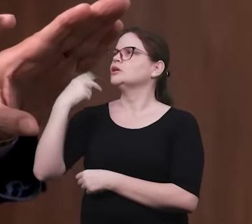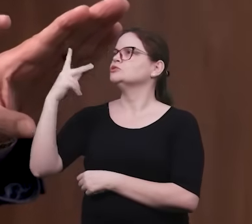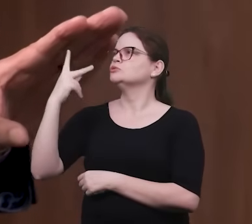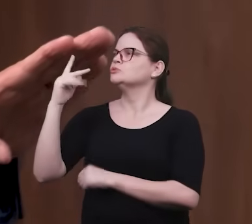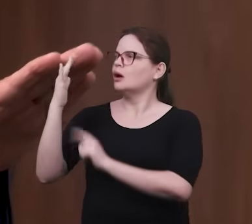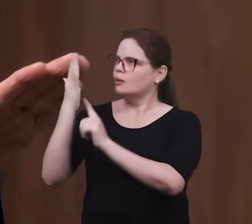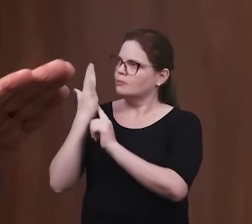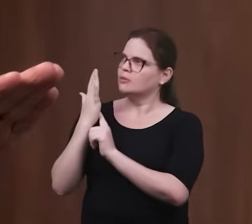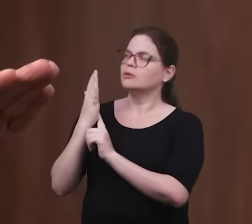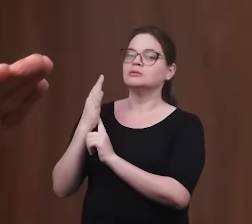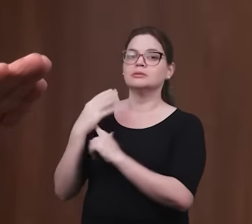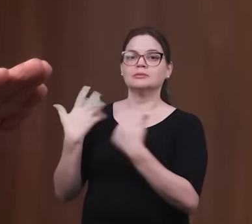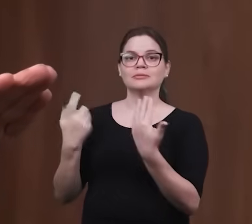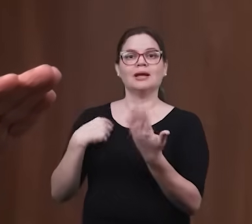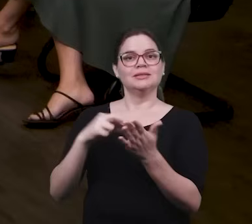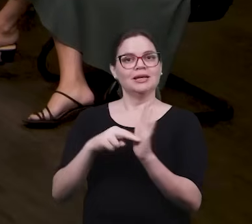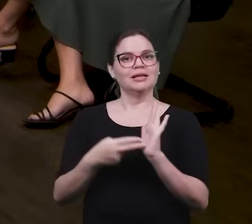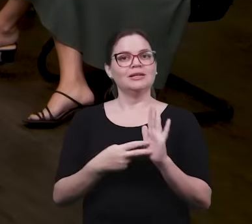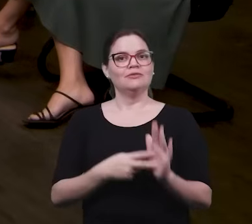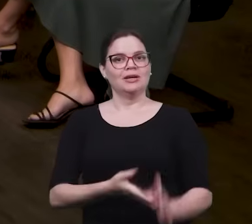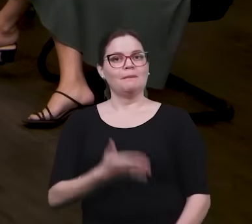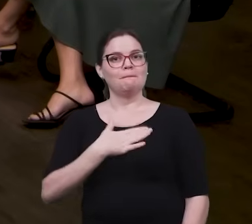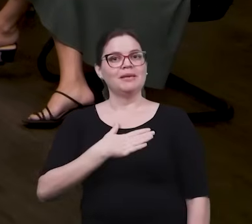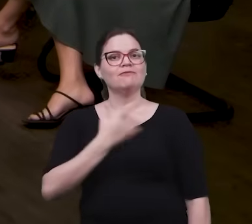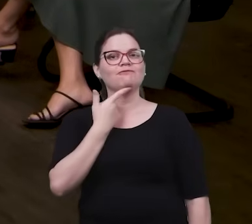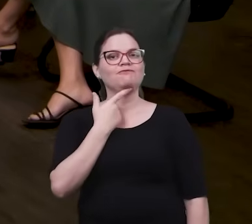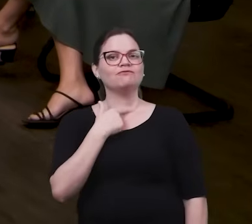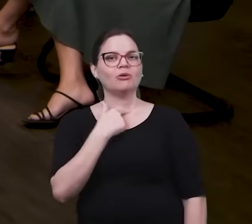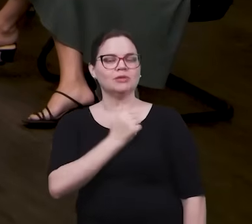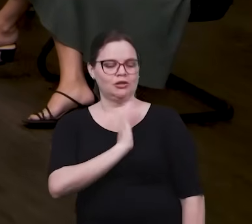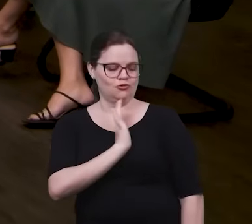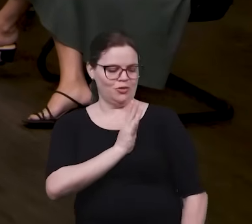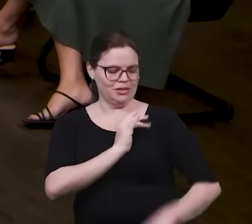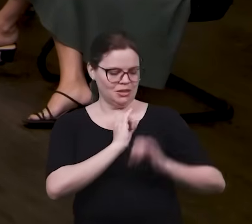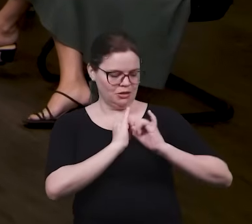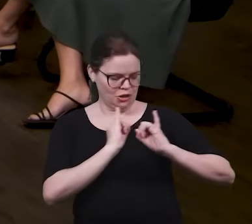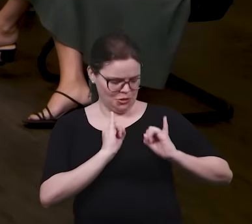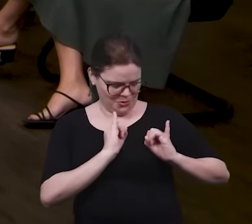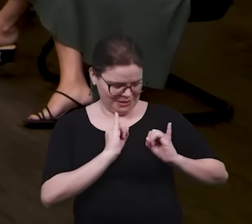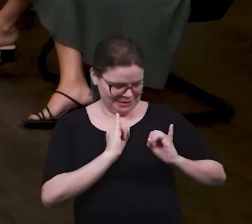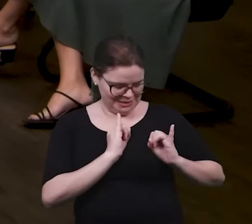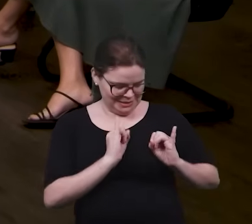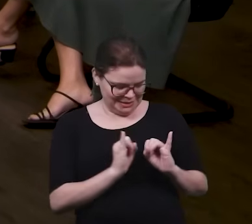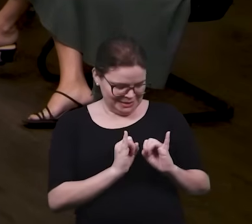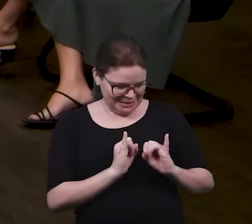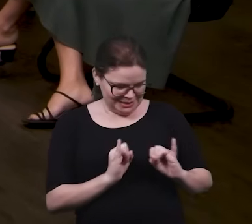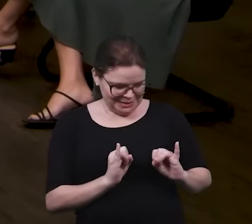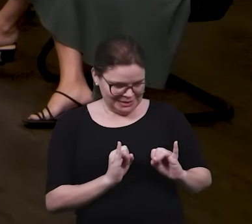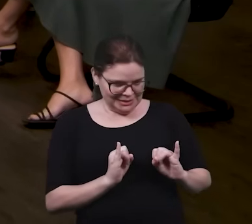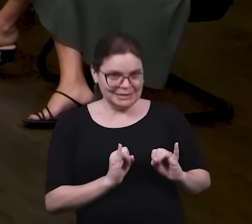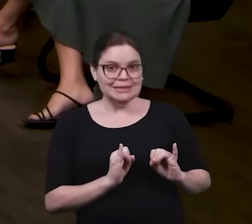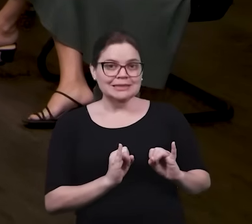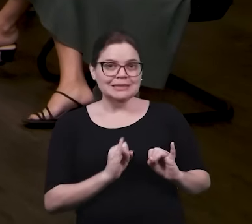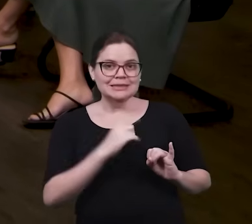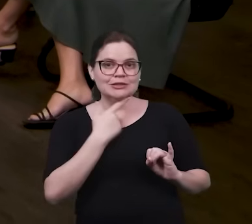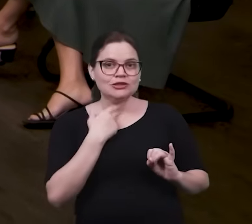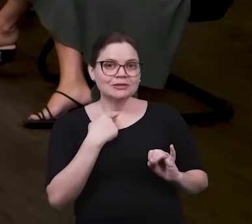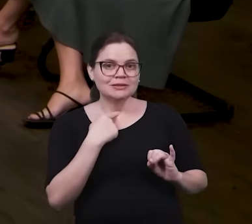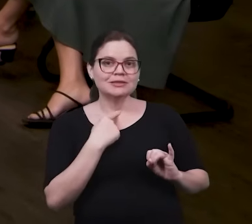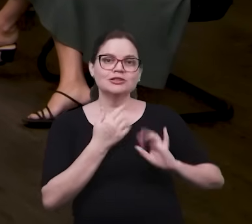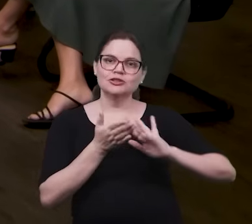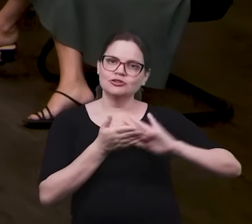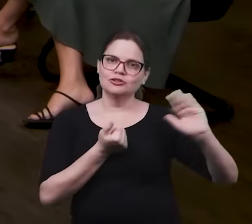Senhor. Então você está afastando a idolatria do seu coração. Um outro ponto muito